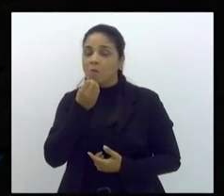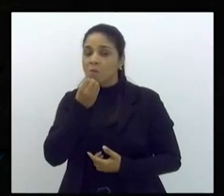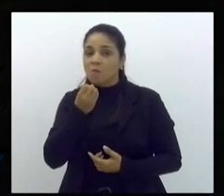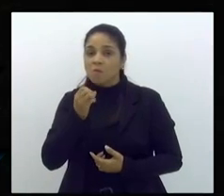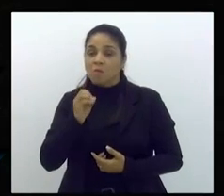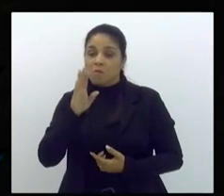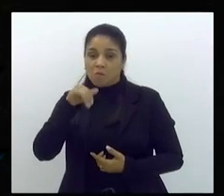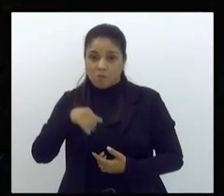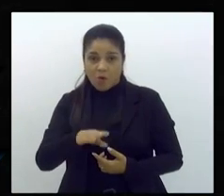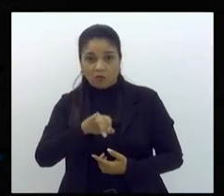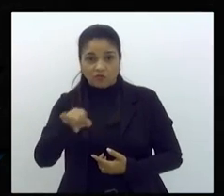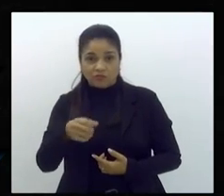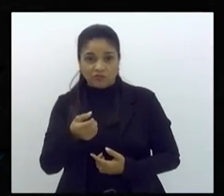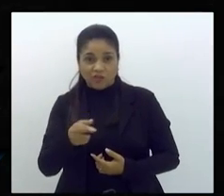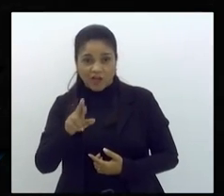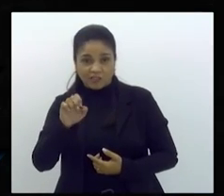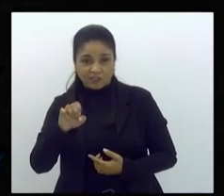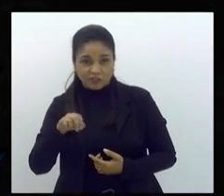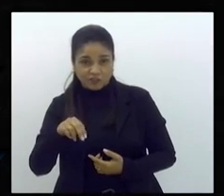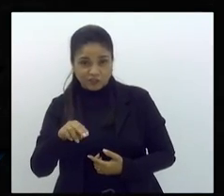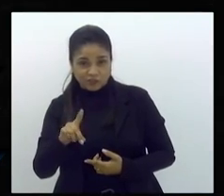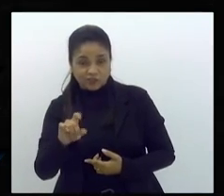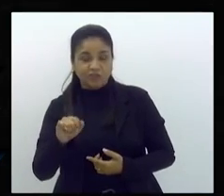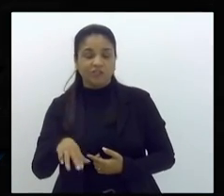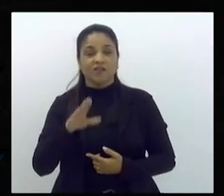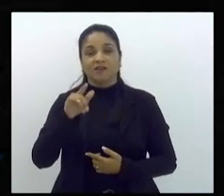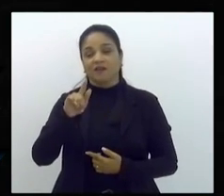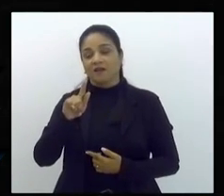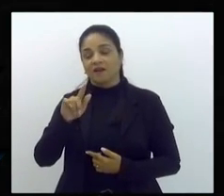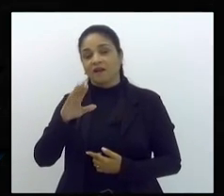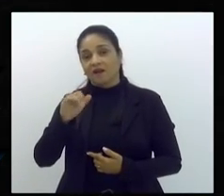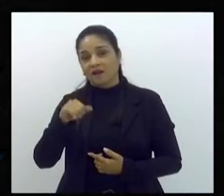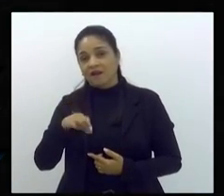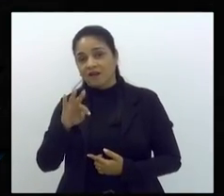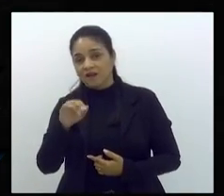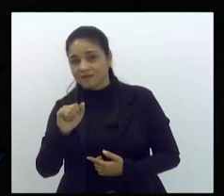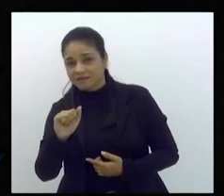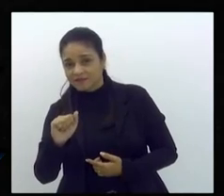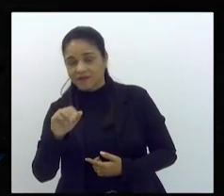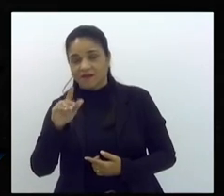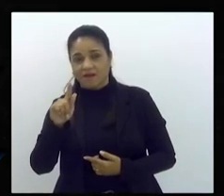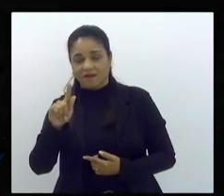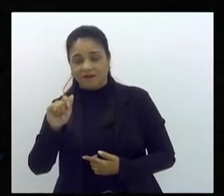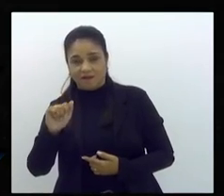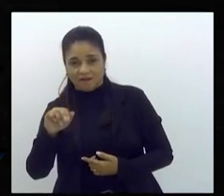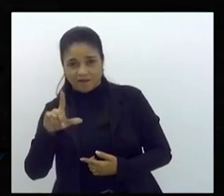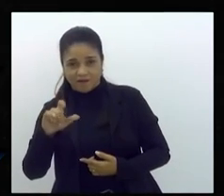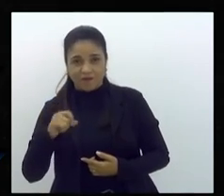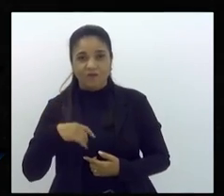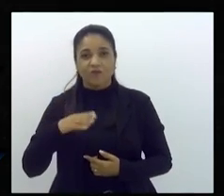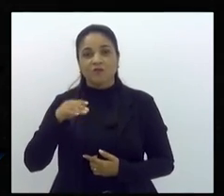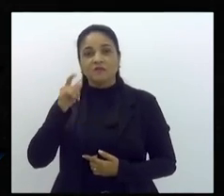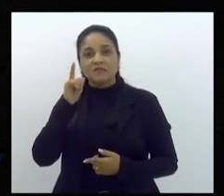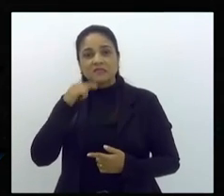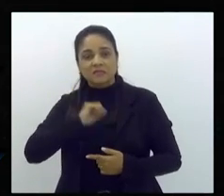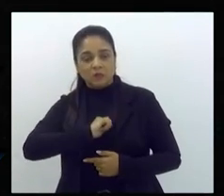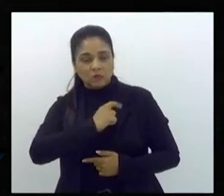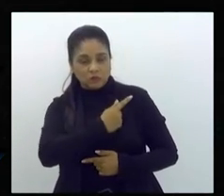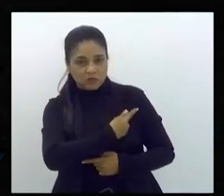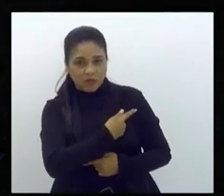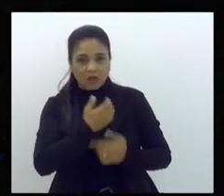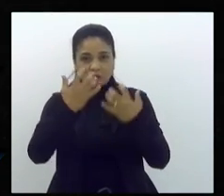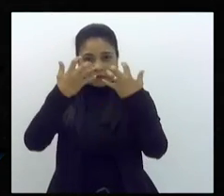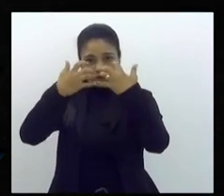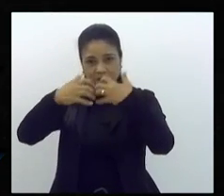Galo Carmo Duas Barras Itaboraí Macuco São Gonçalo Sumidouro Teresópolis